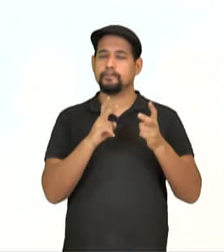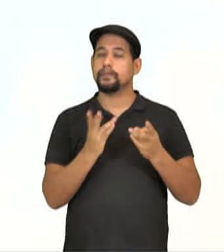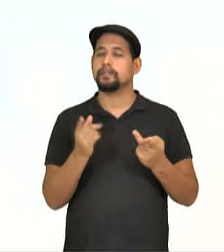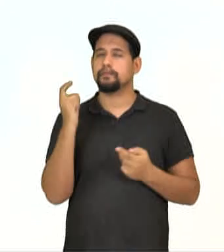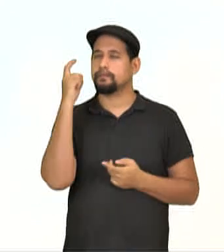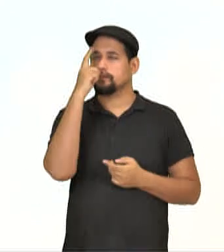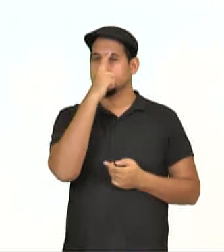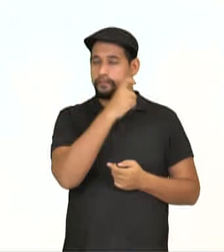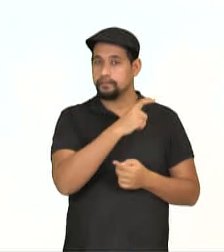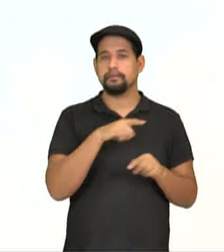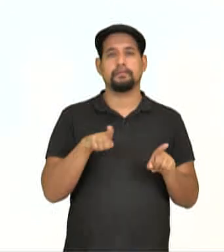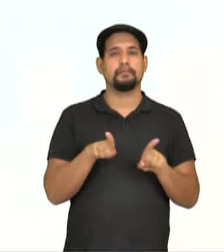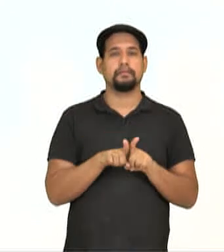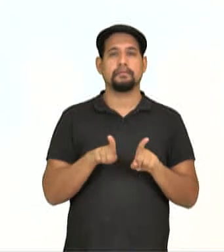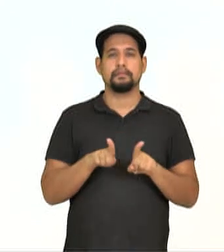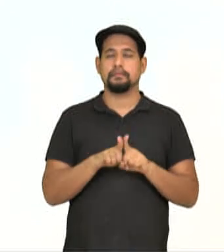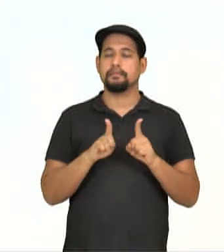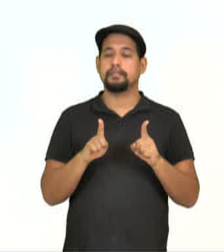e a